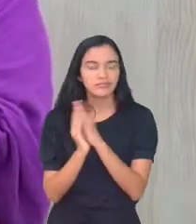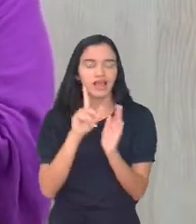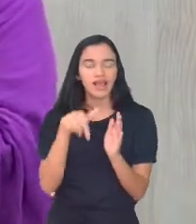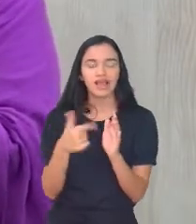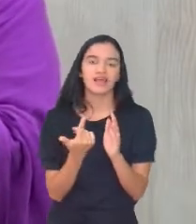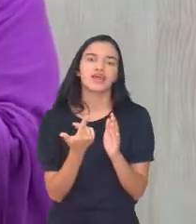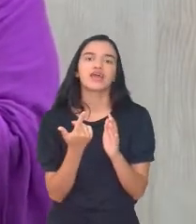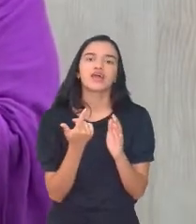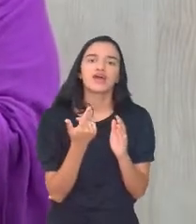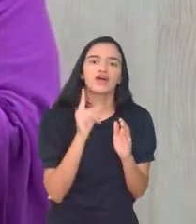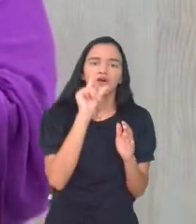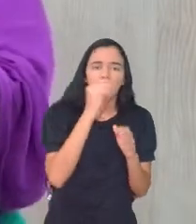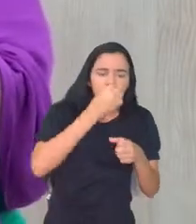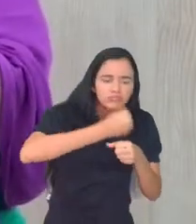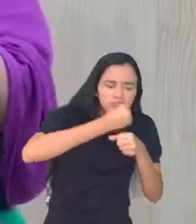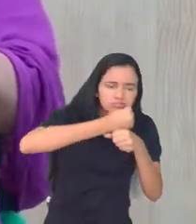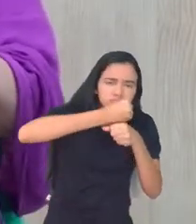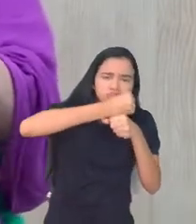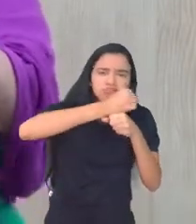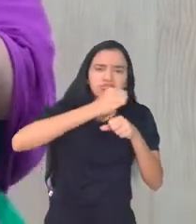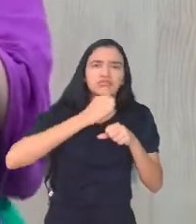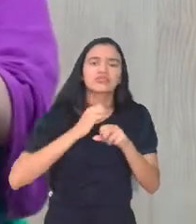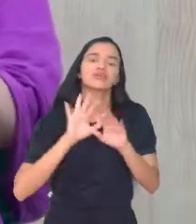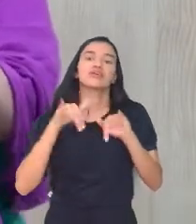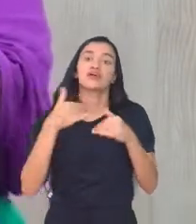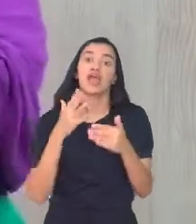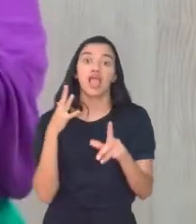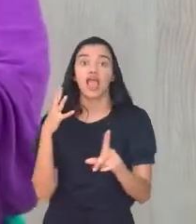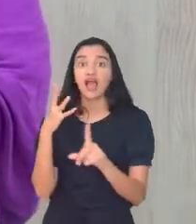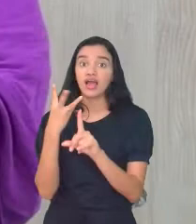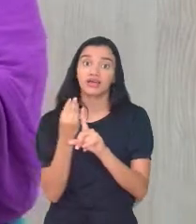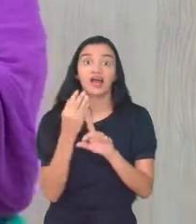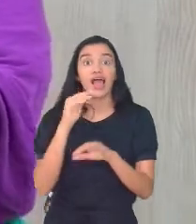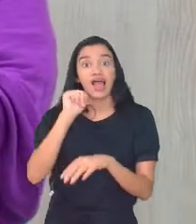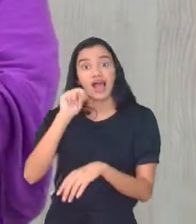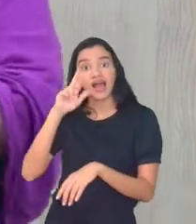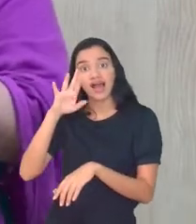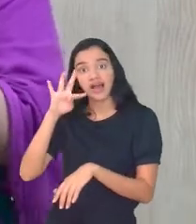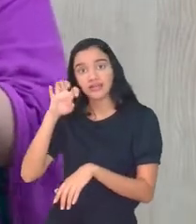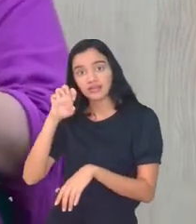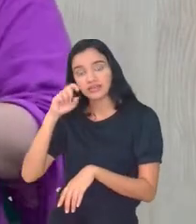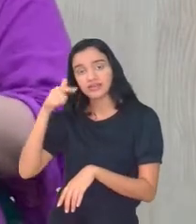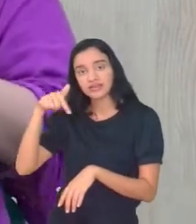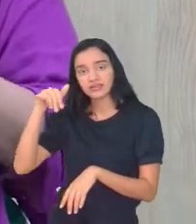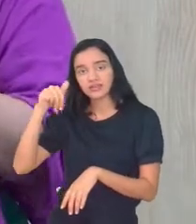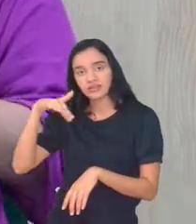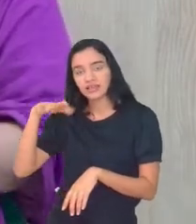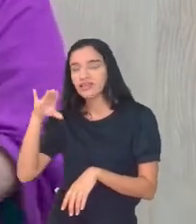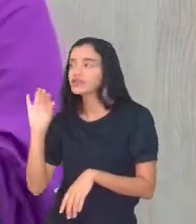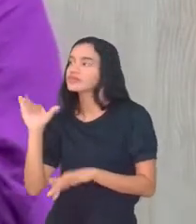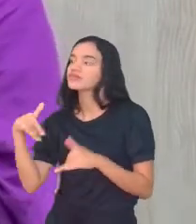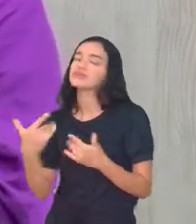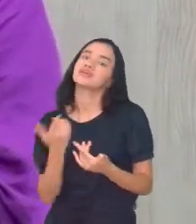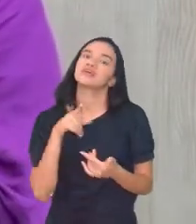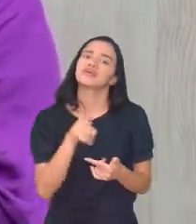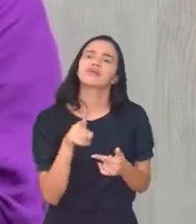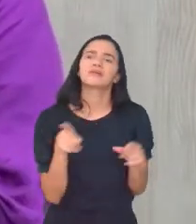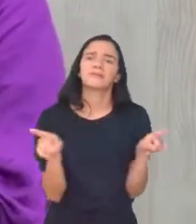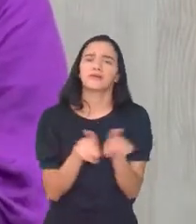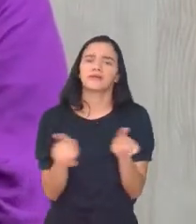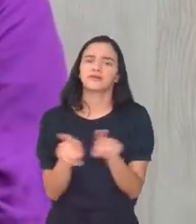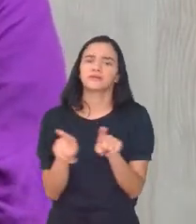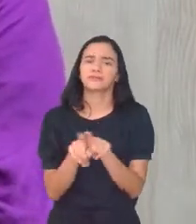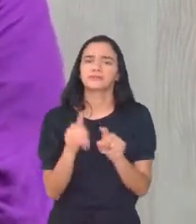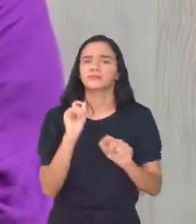pequena escultura. Mas como ela é feita em série, ela é artesanato, né? Exatamente. E sem falar, né, Luciano,